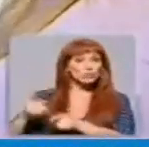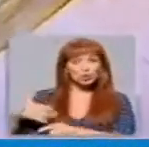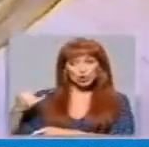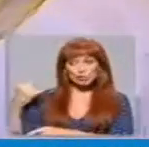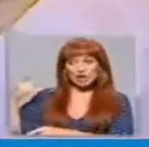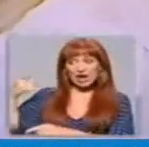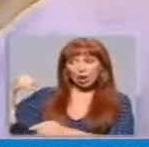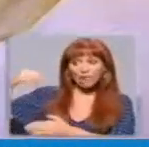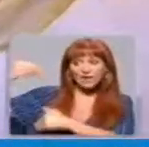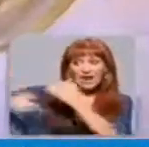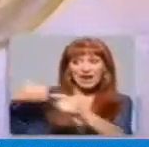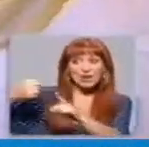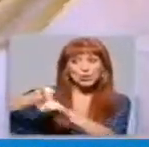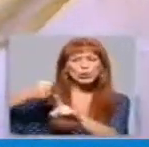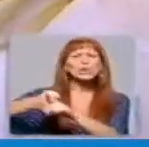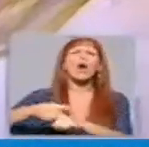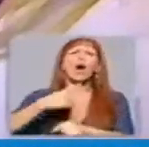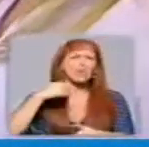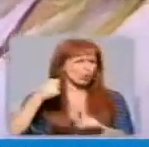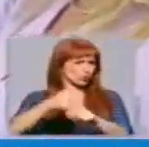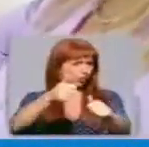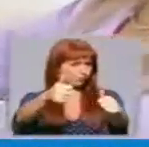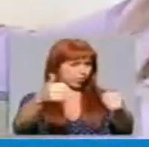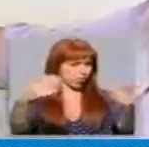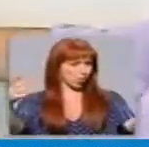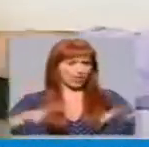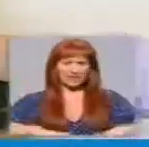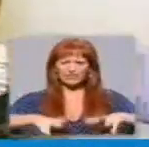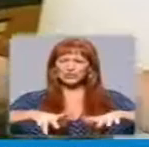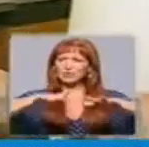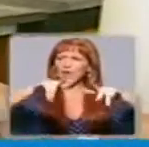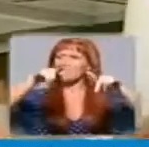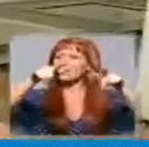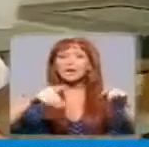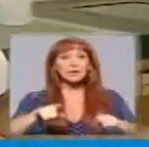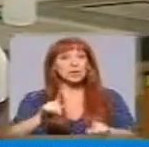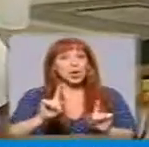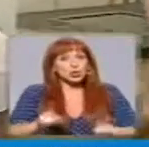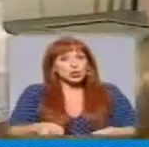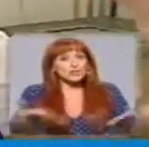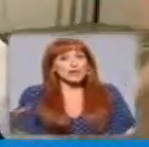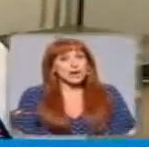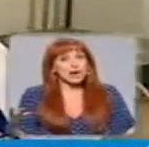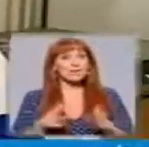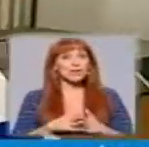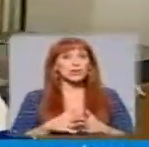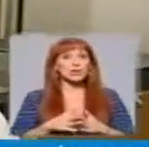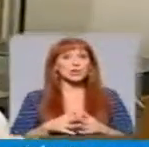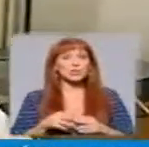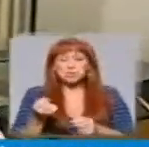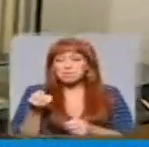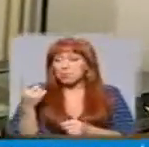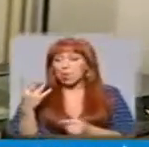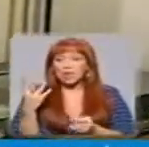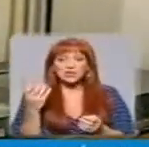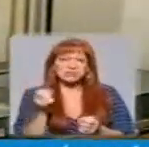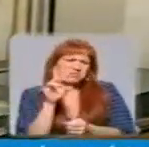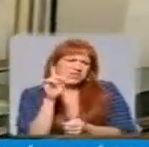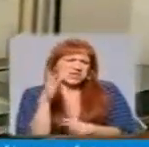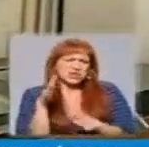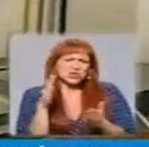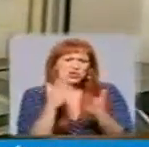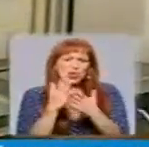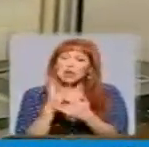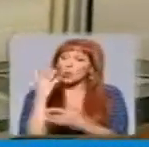tem andado nestas lutas é uma luta boa tem sido uma involução nós começamos de facto com o meio do dia de escolas há